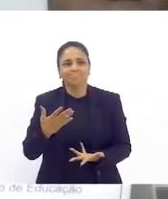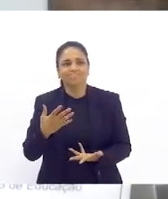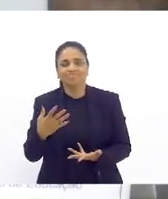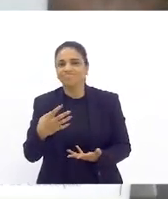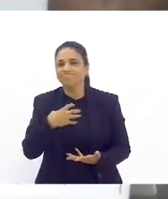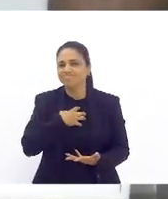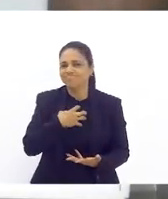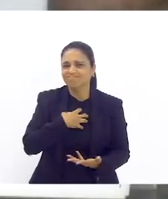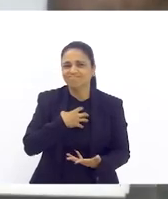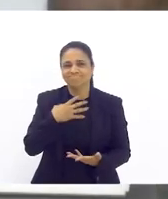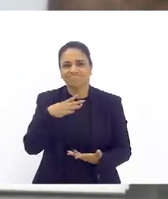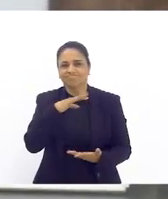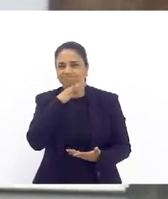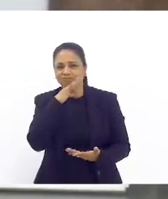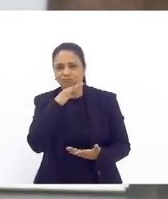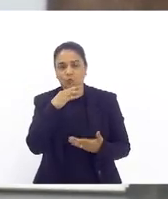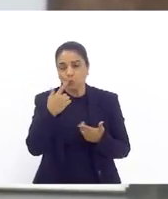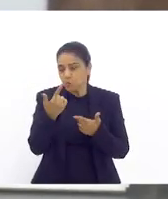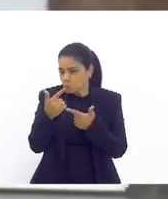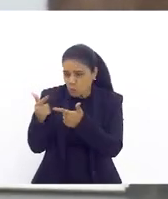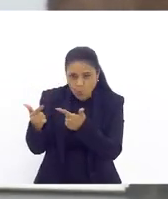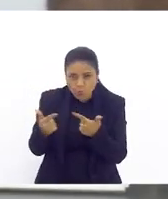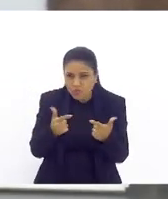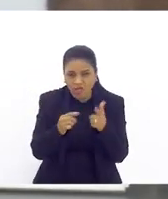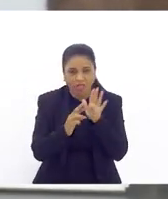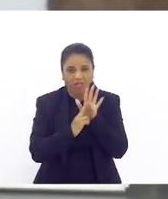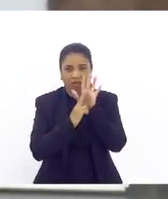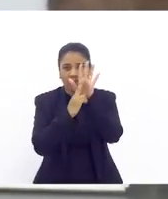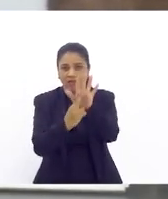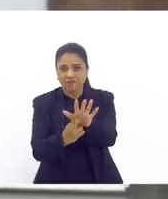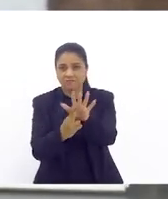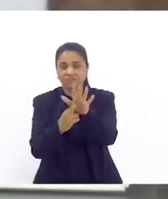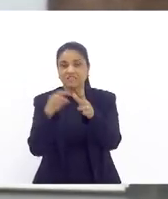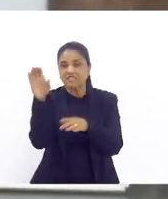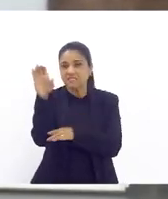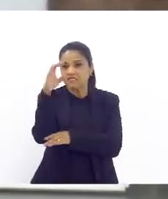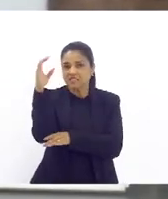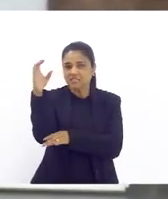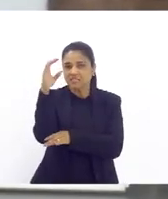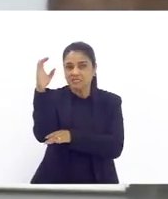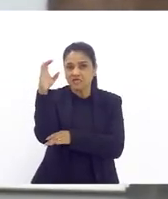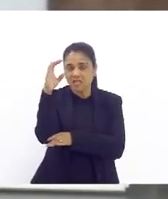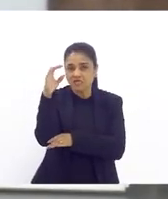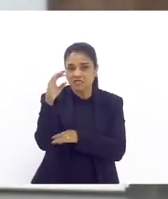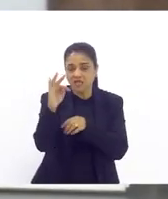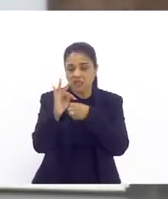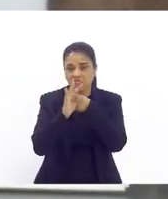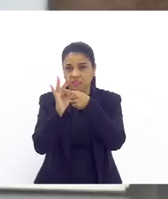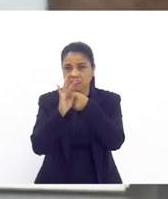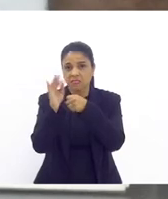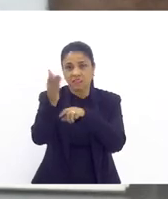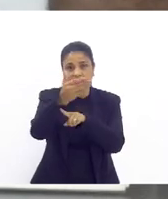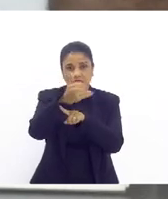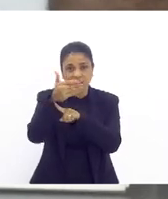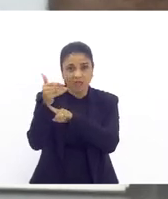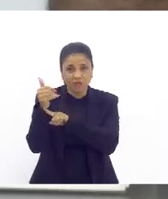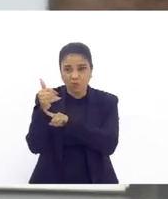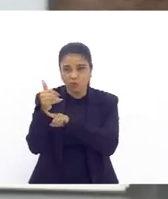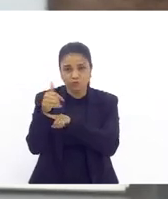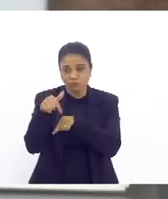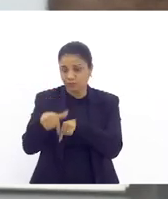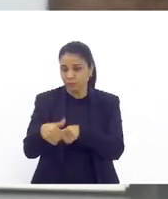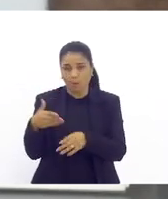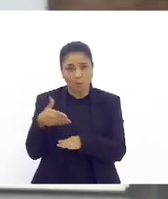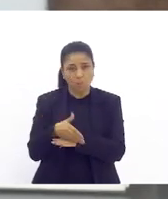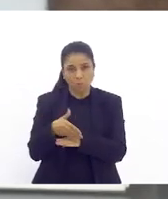da não ter representação nenhuma da Ciência e Tecnologia a secretaria ciência Ecologia não está